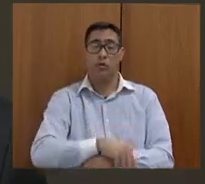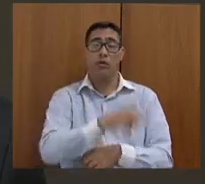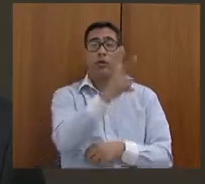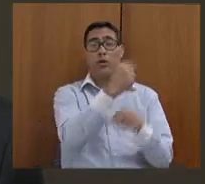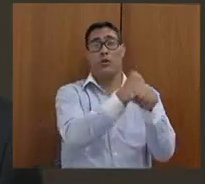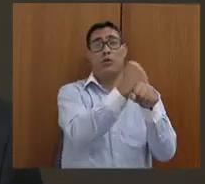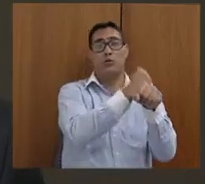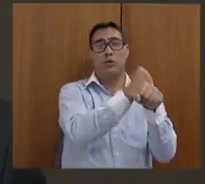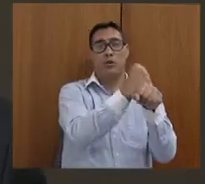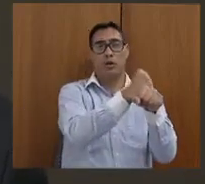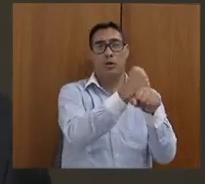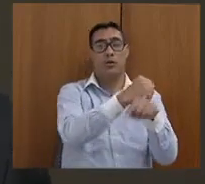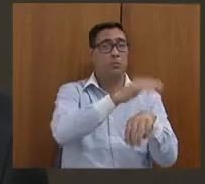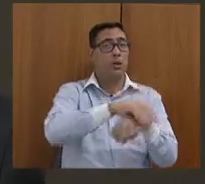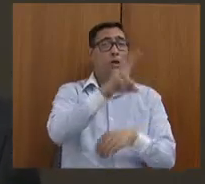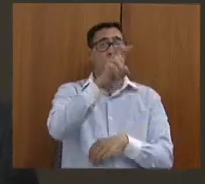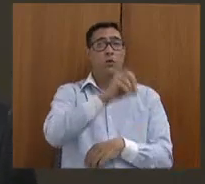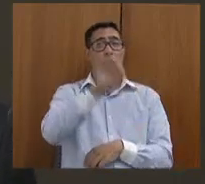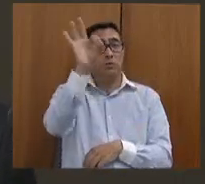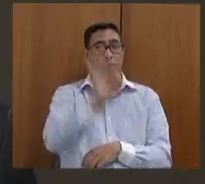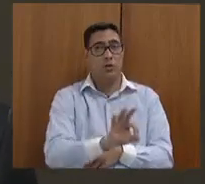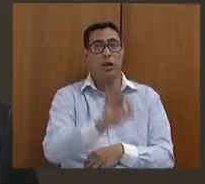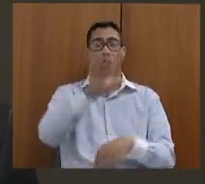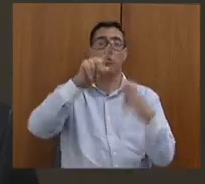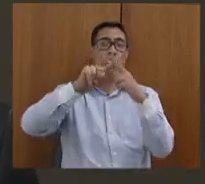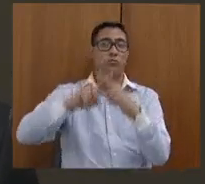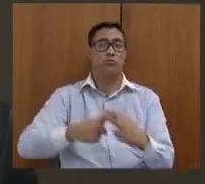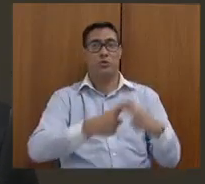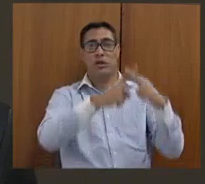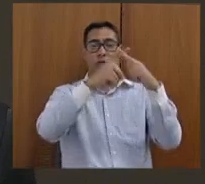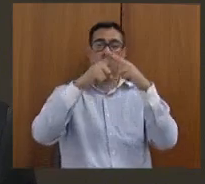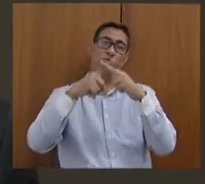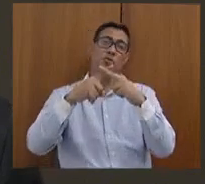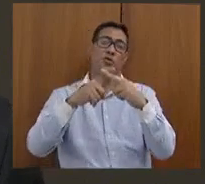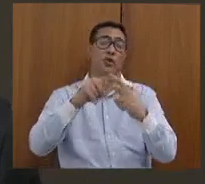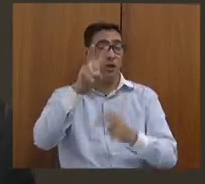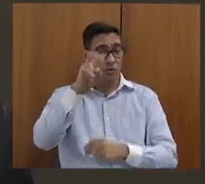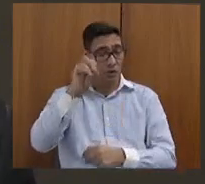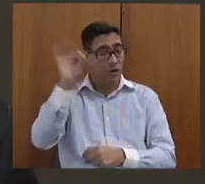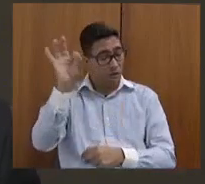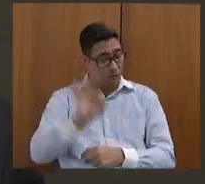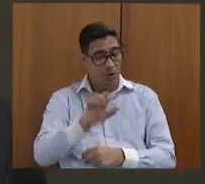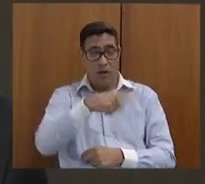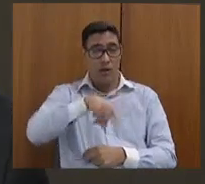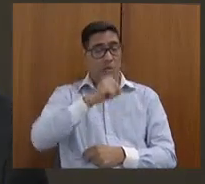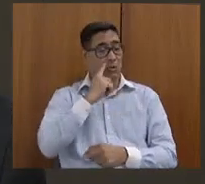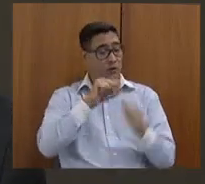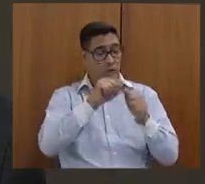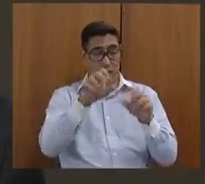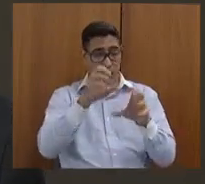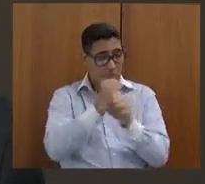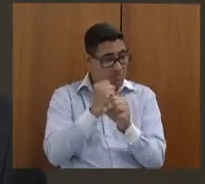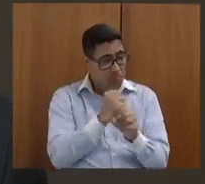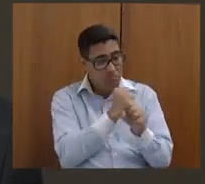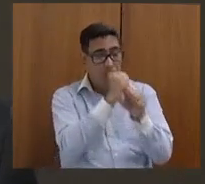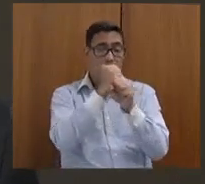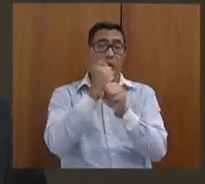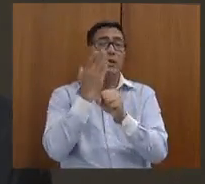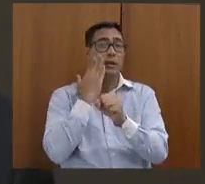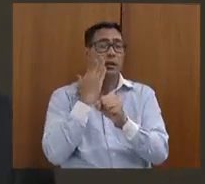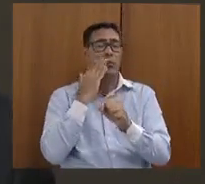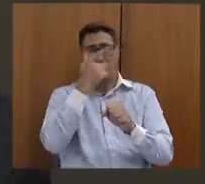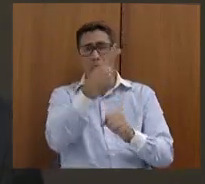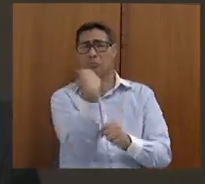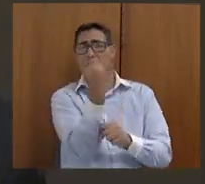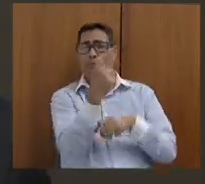são quase 50% de reajuste 50 né Faça as contas isso para todos que